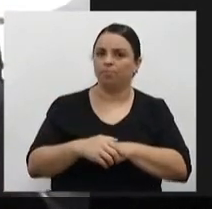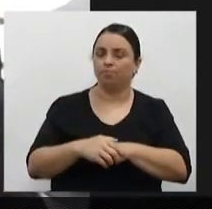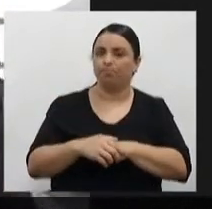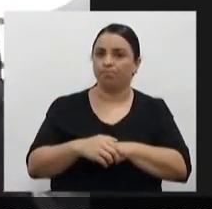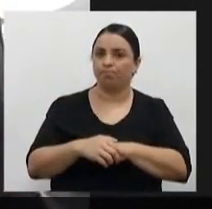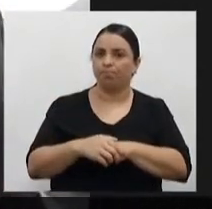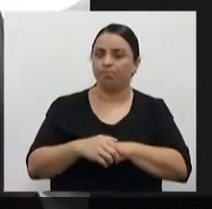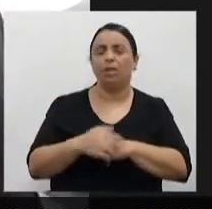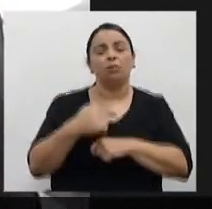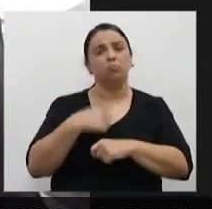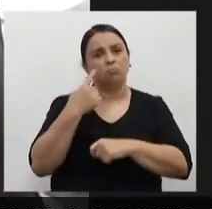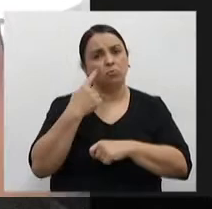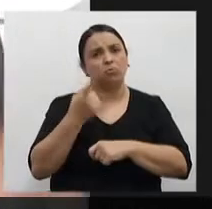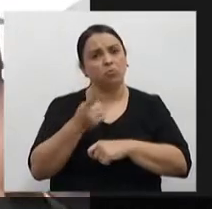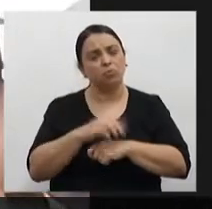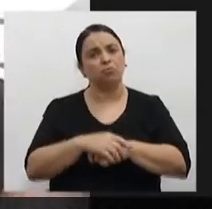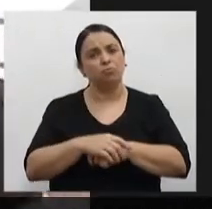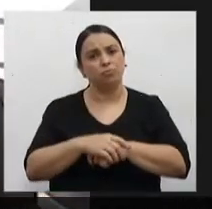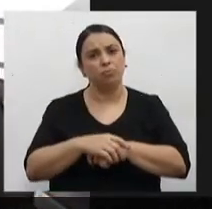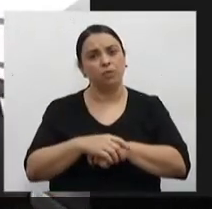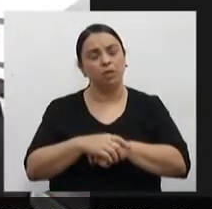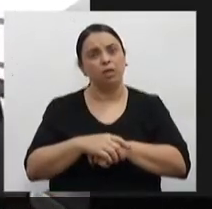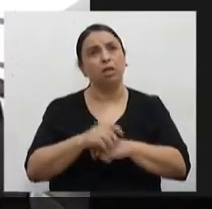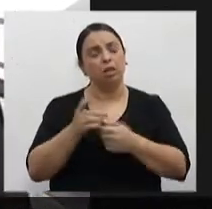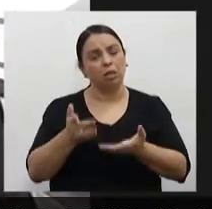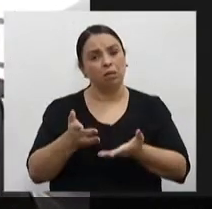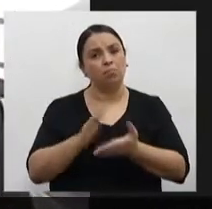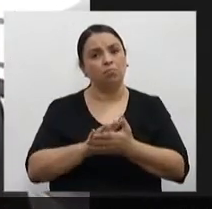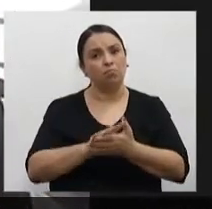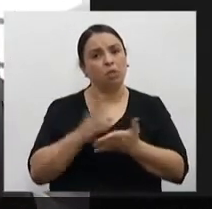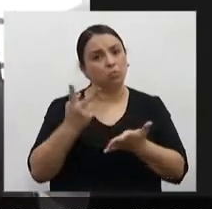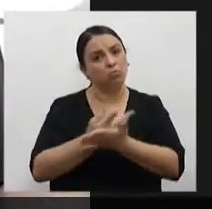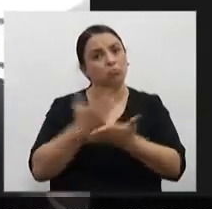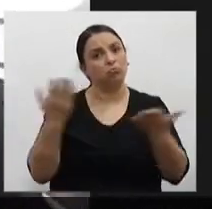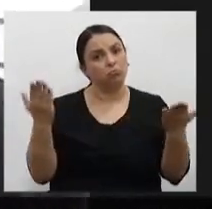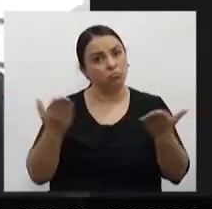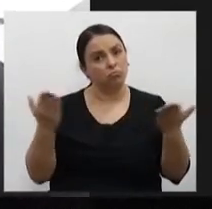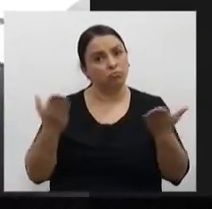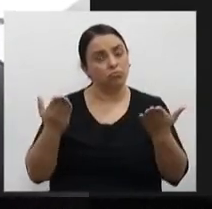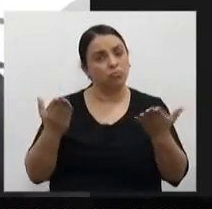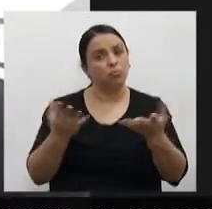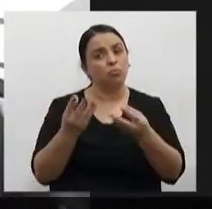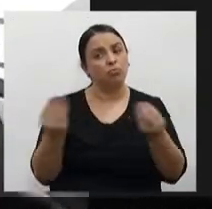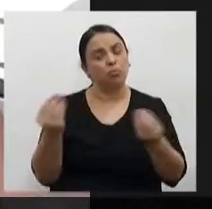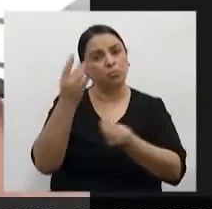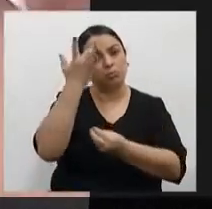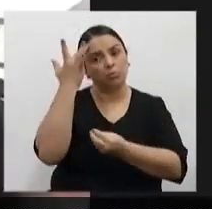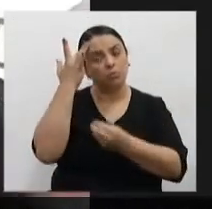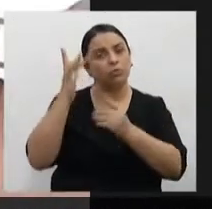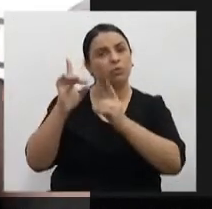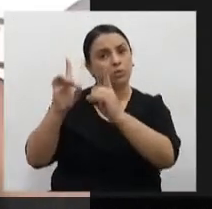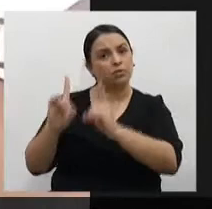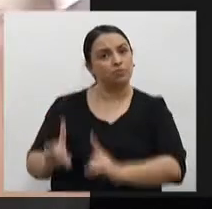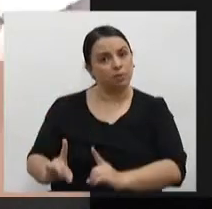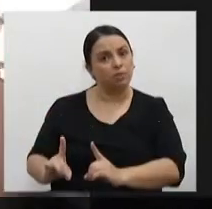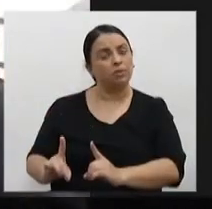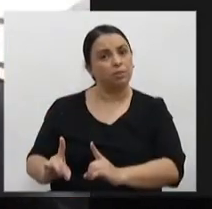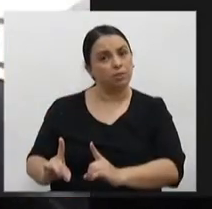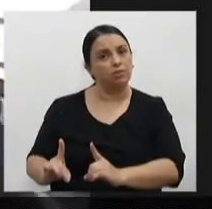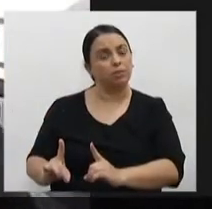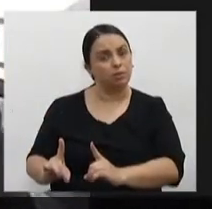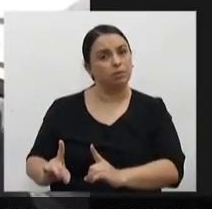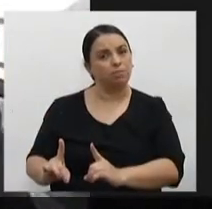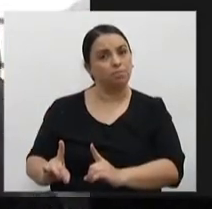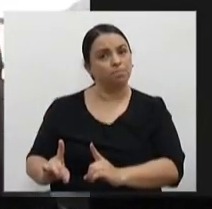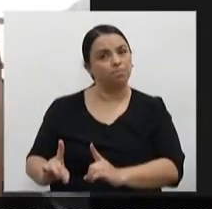o que eu estou vendo aqui, que devido à situação que estamos vendo, estou falando sobre pessoa com deficiência, foram todos eles,